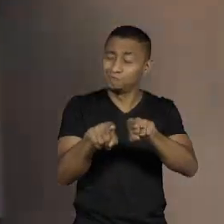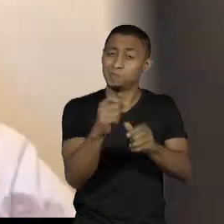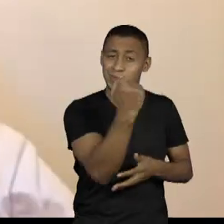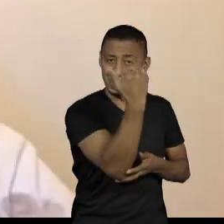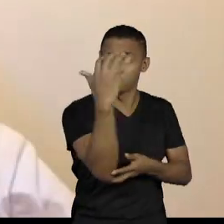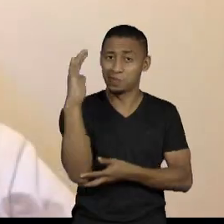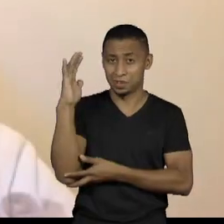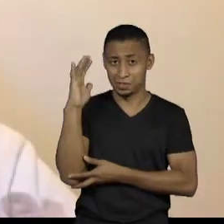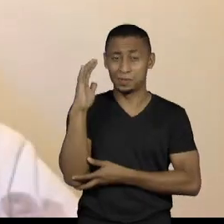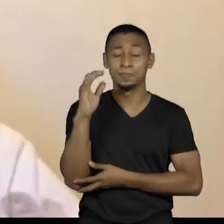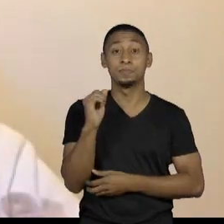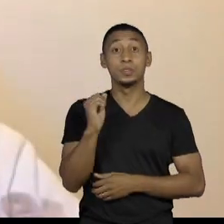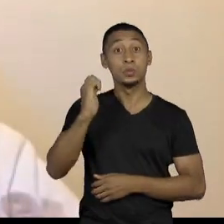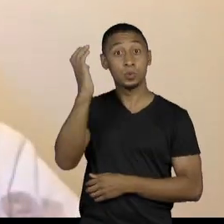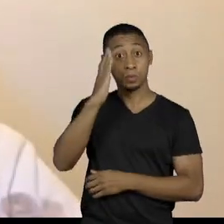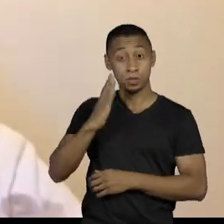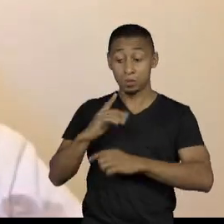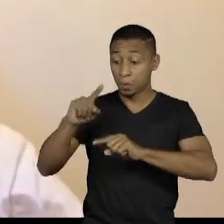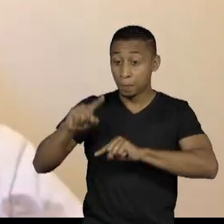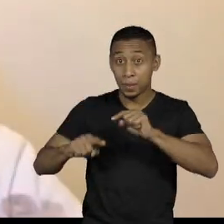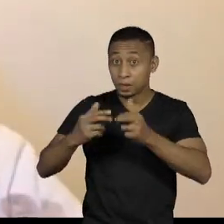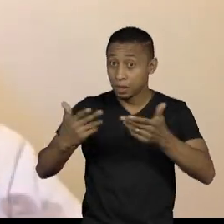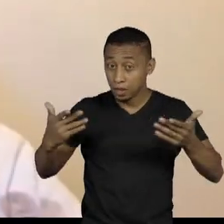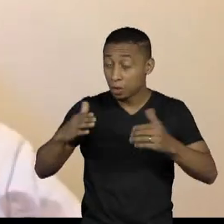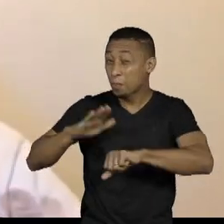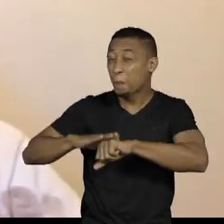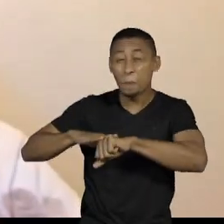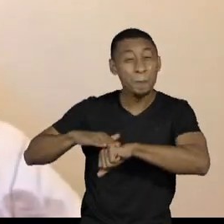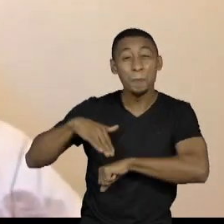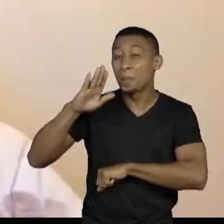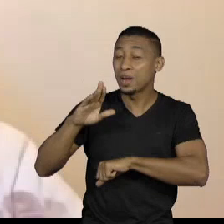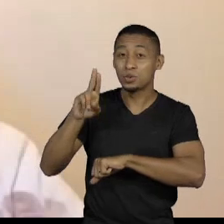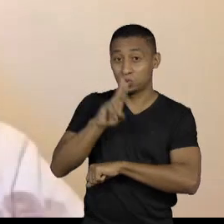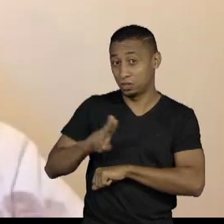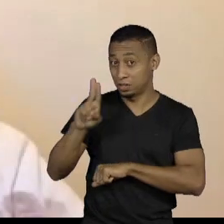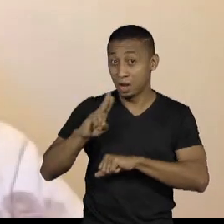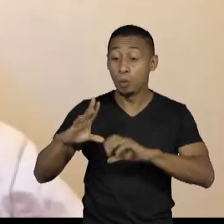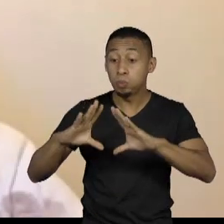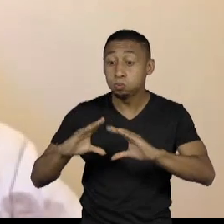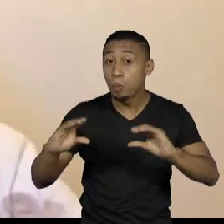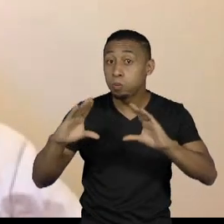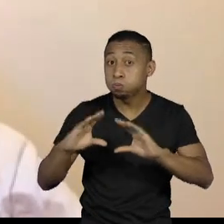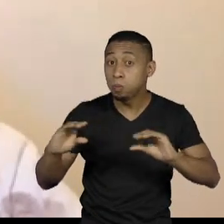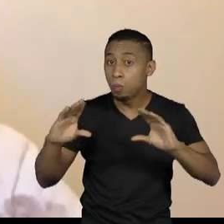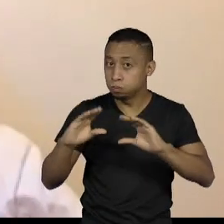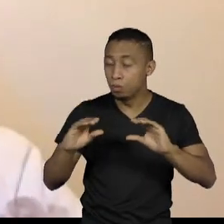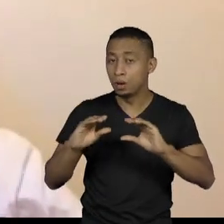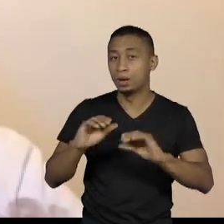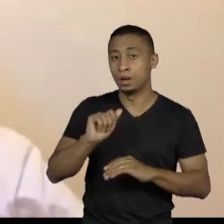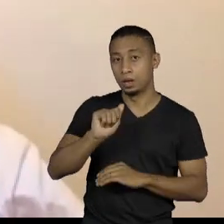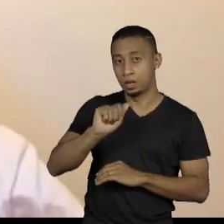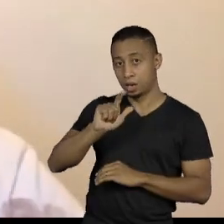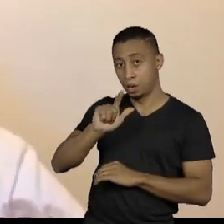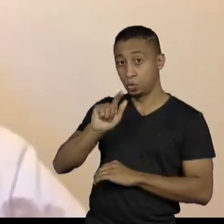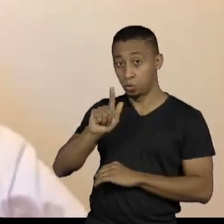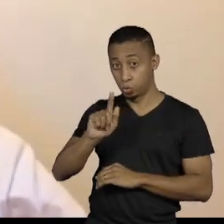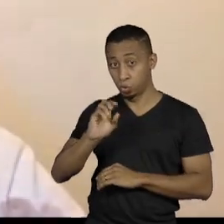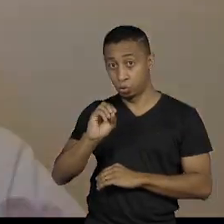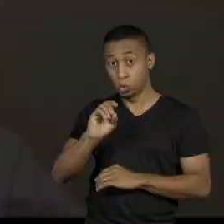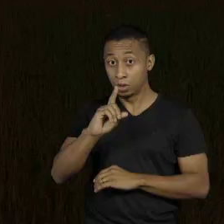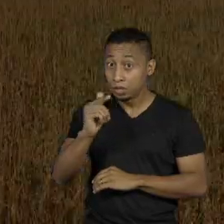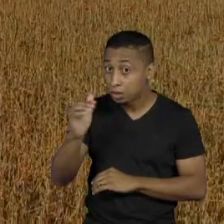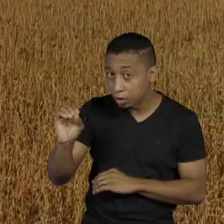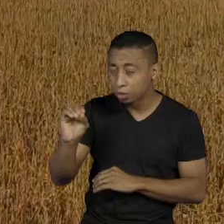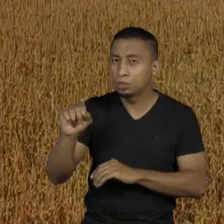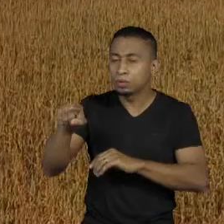Brasil, a matéria-prima mais utilizada na confecção é o algodão. E os impactos causados vão desde lá da